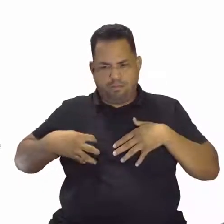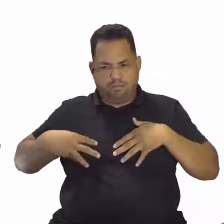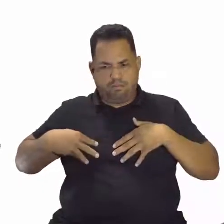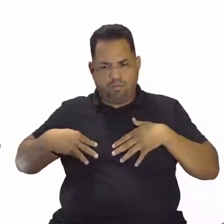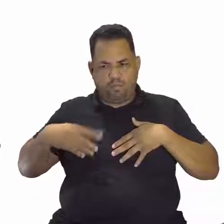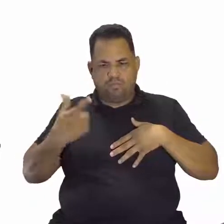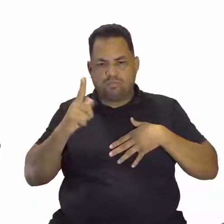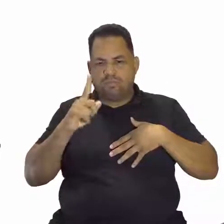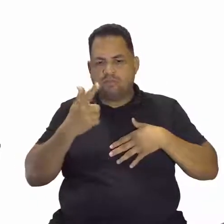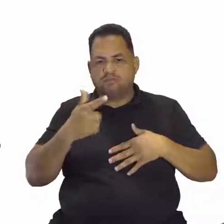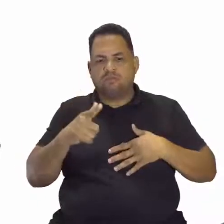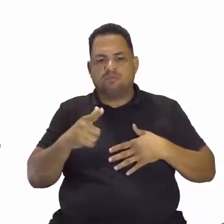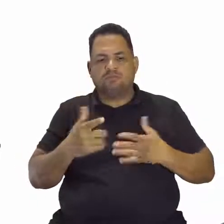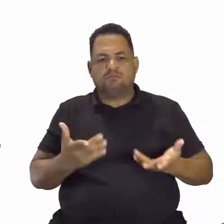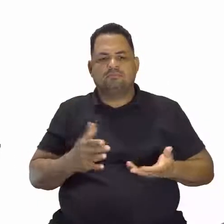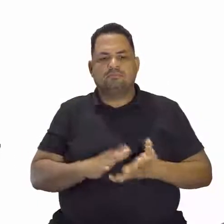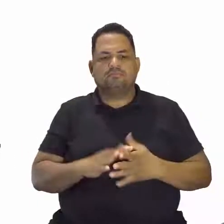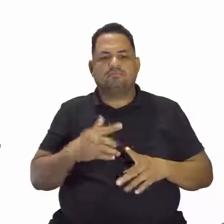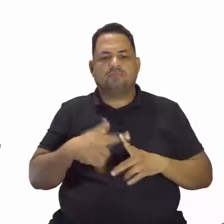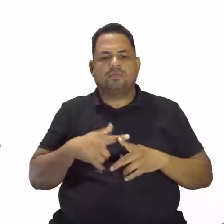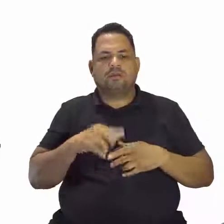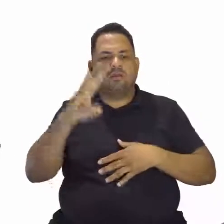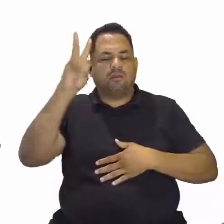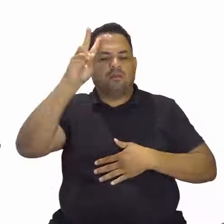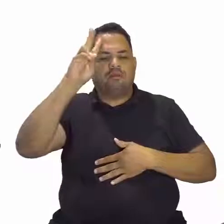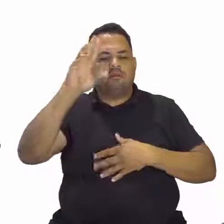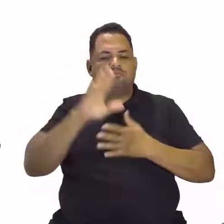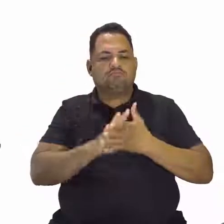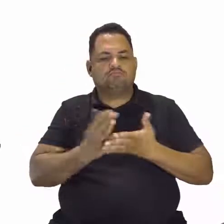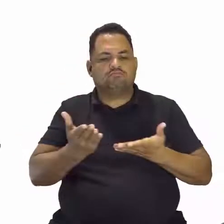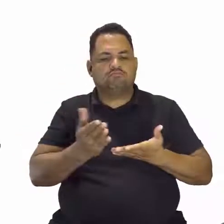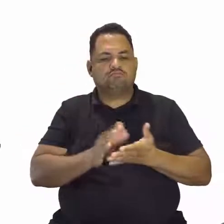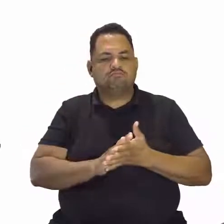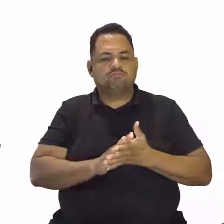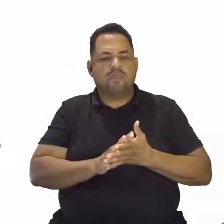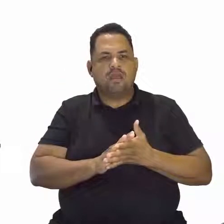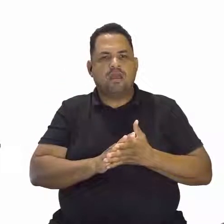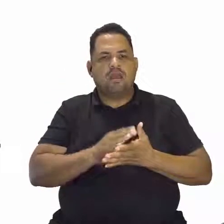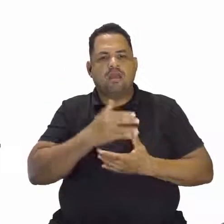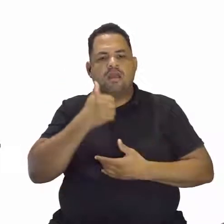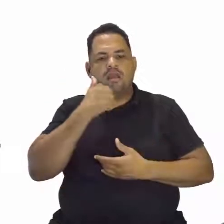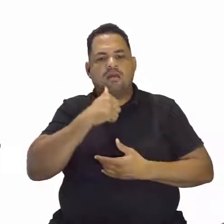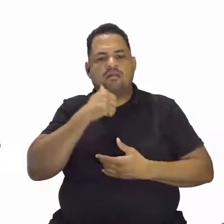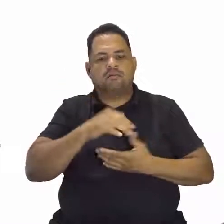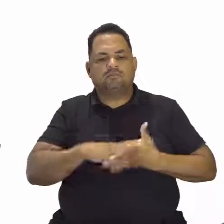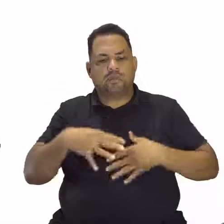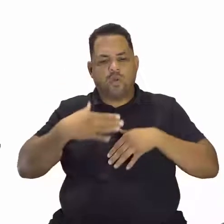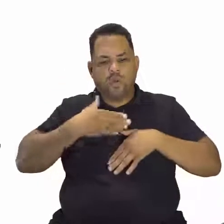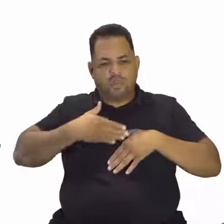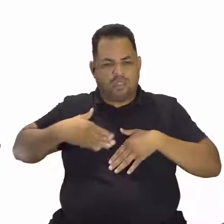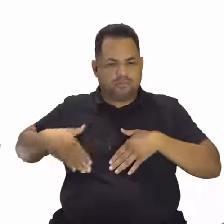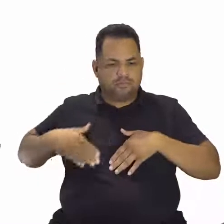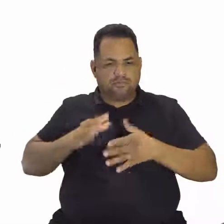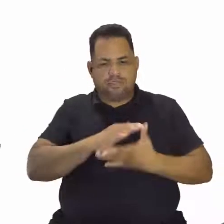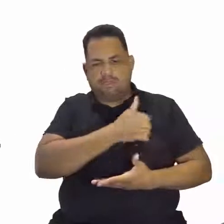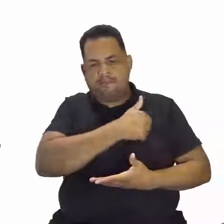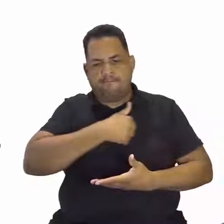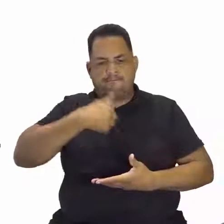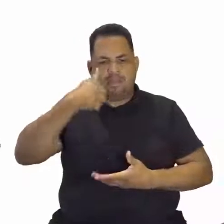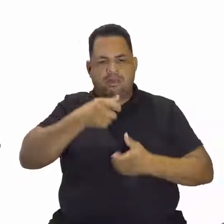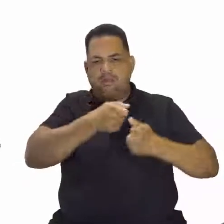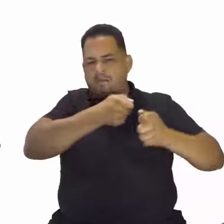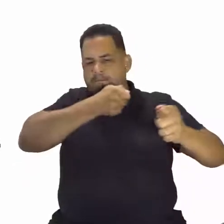grego, né? Porque a lenda também dizia que tais mulheres cortavam o seio para melhor manejar os